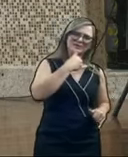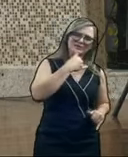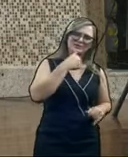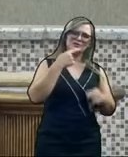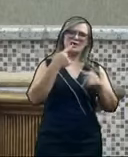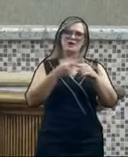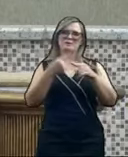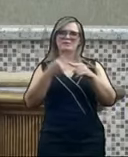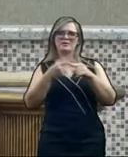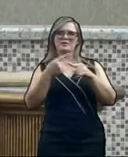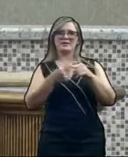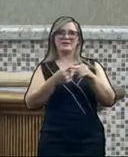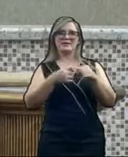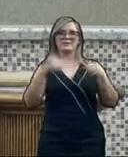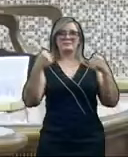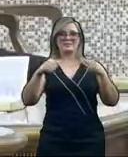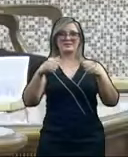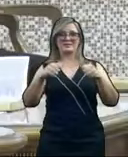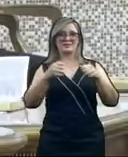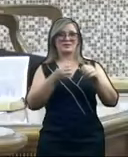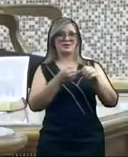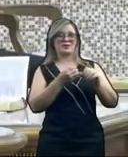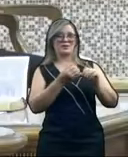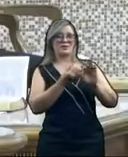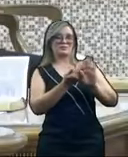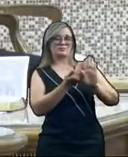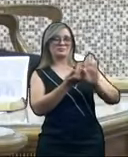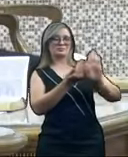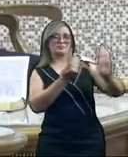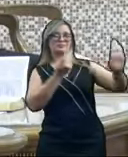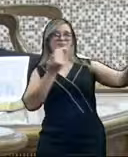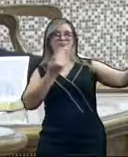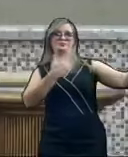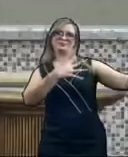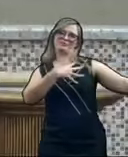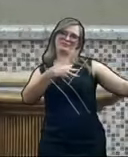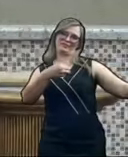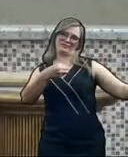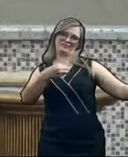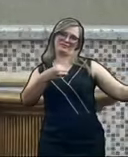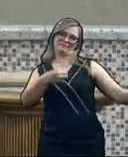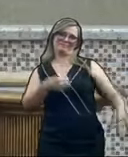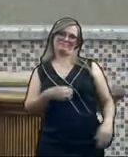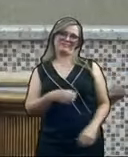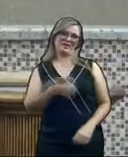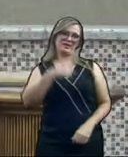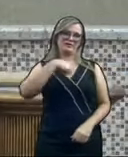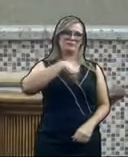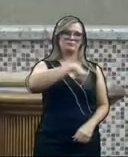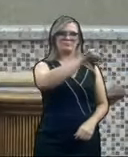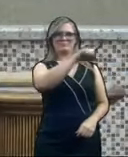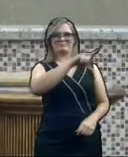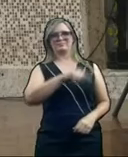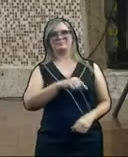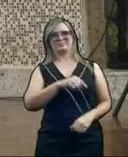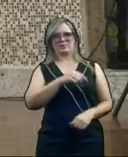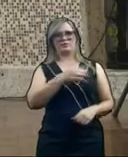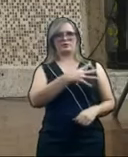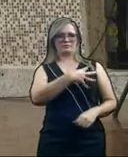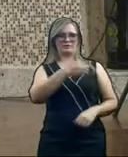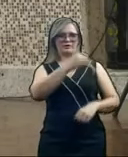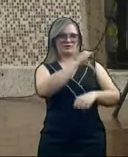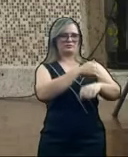nós temos que mandar Jacó lá para labão o Papa ter ficar um tempo lá